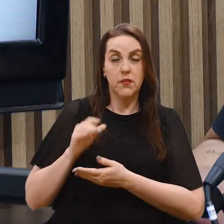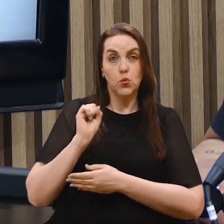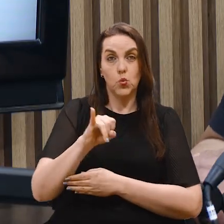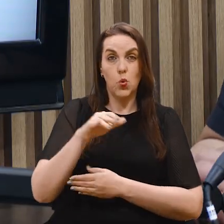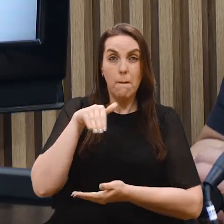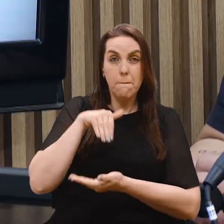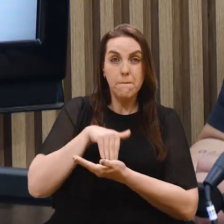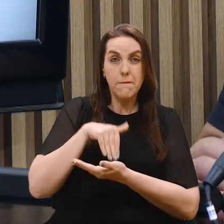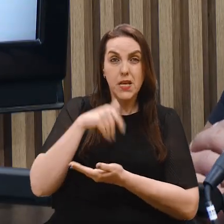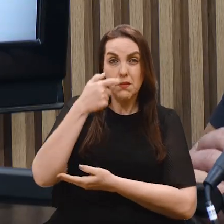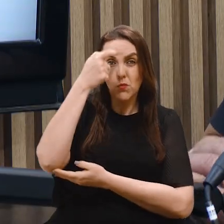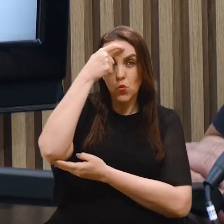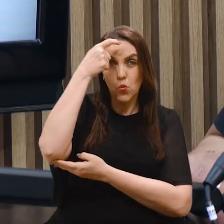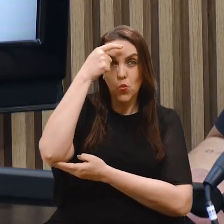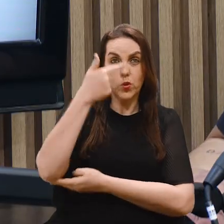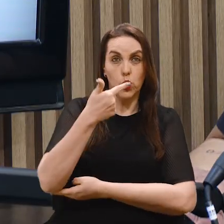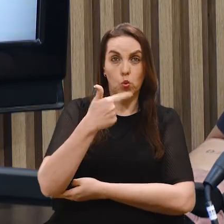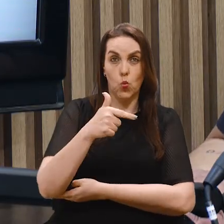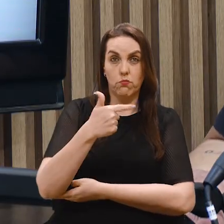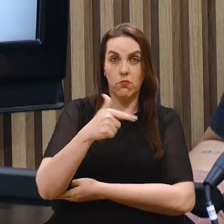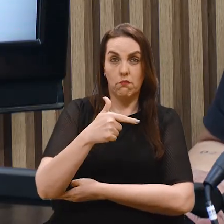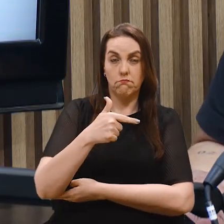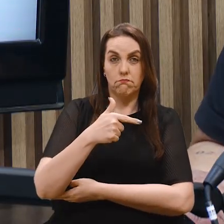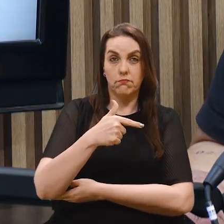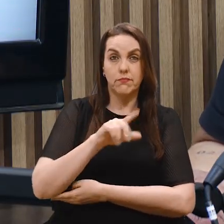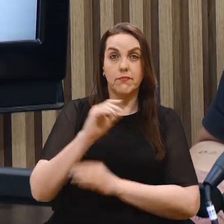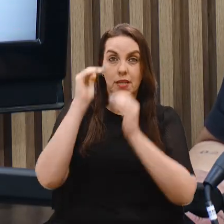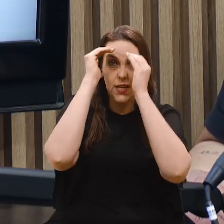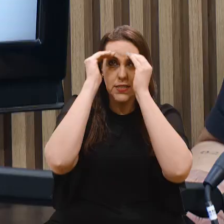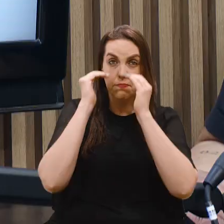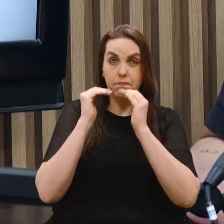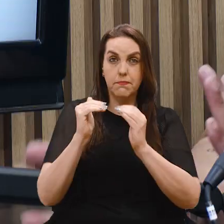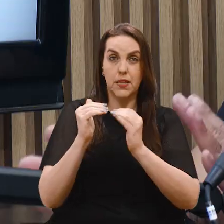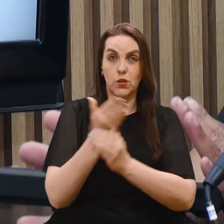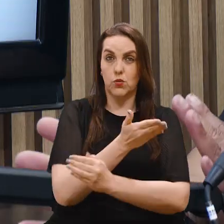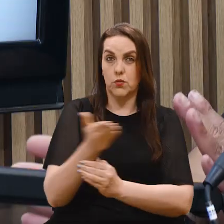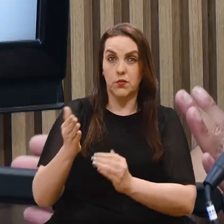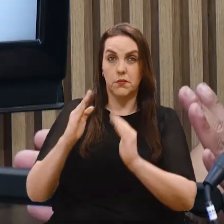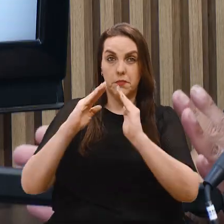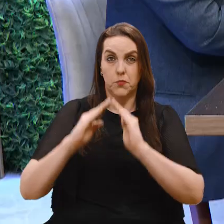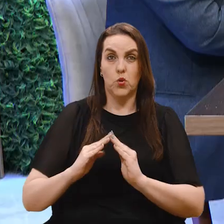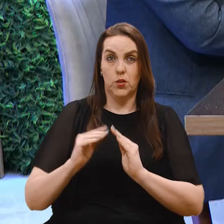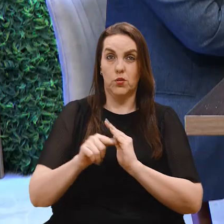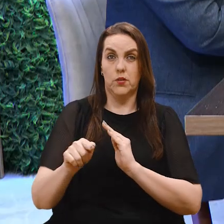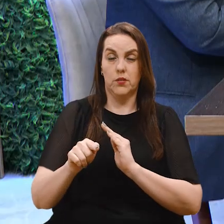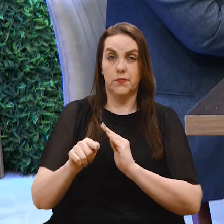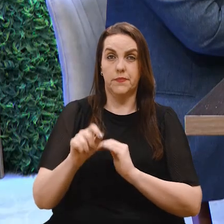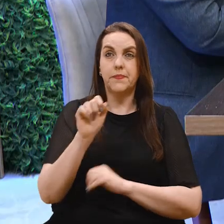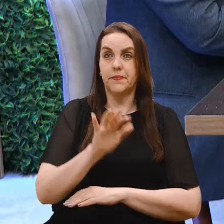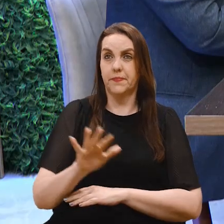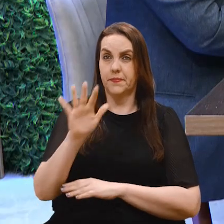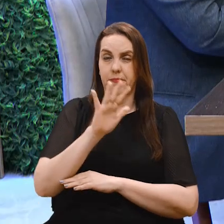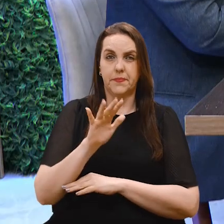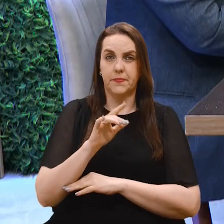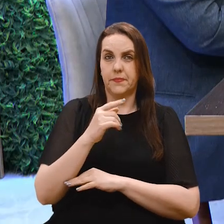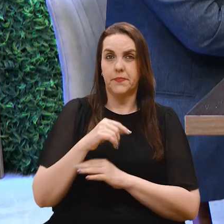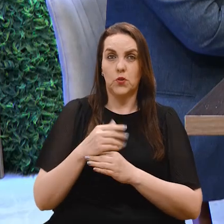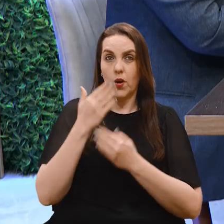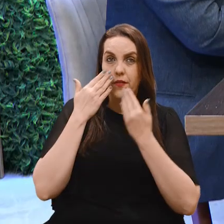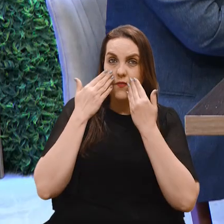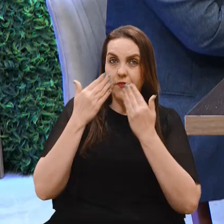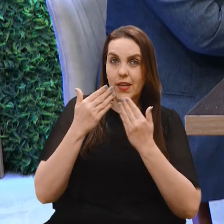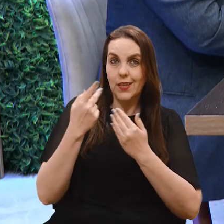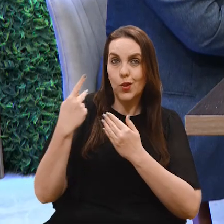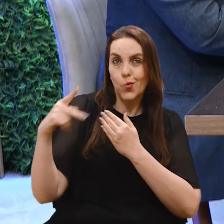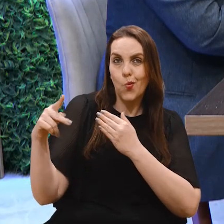de conscientização, o mínimo de respeito com os moradores, porque geralmente eles não jogam na frente da sua